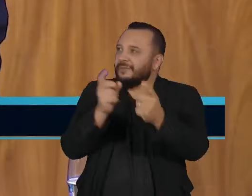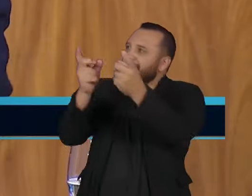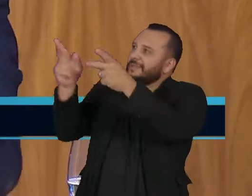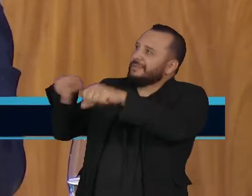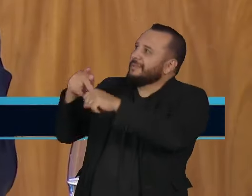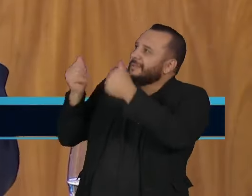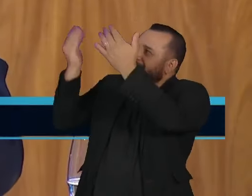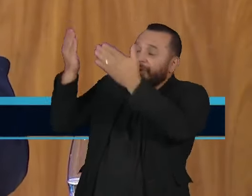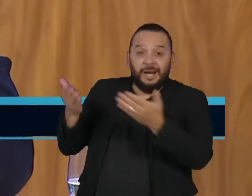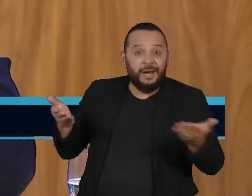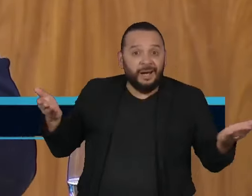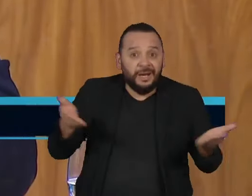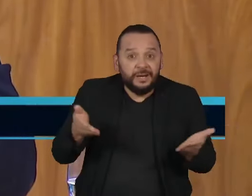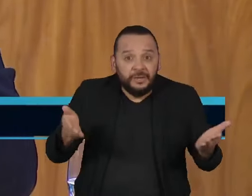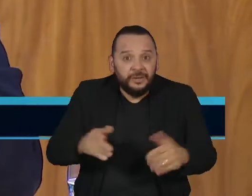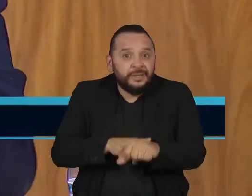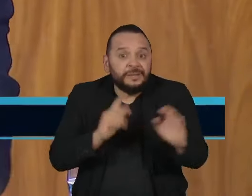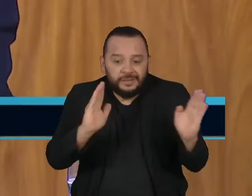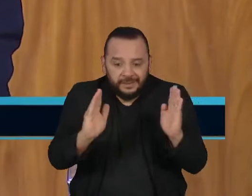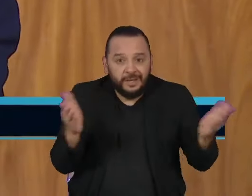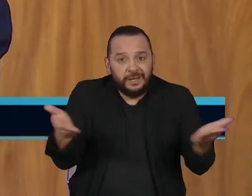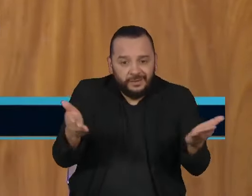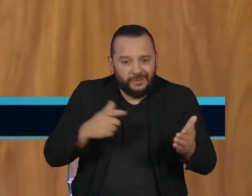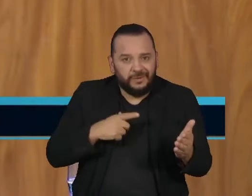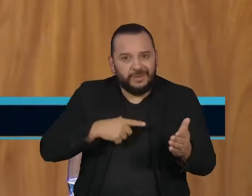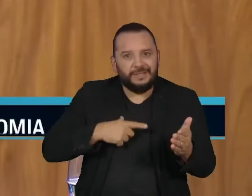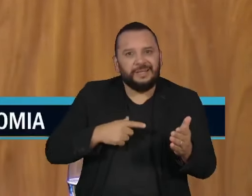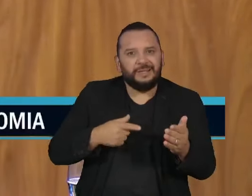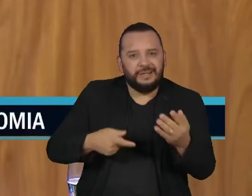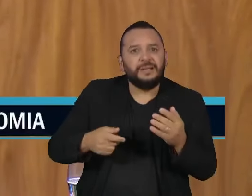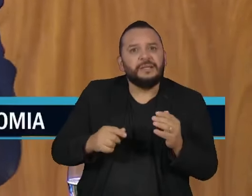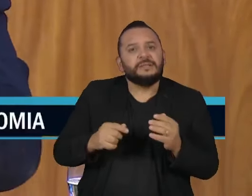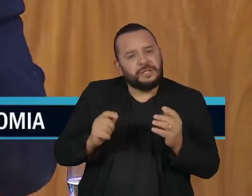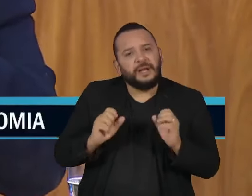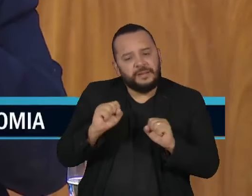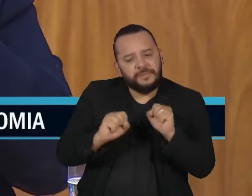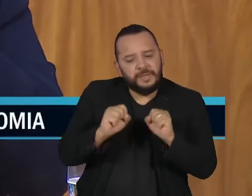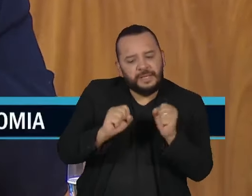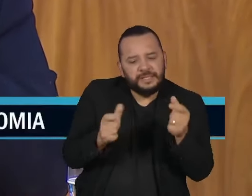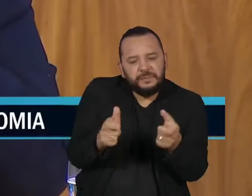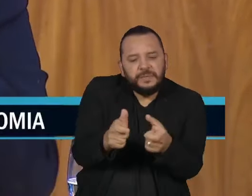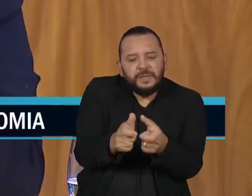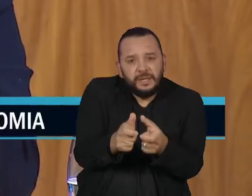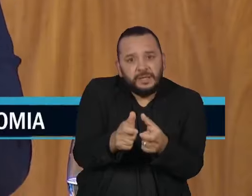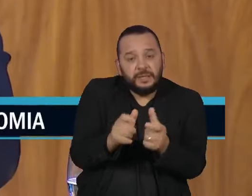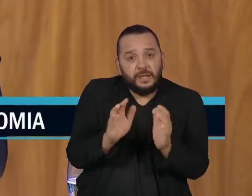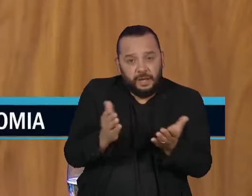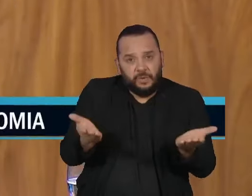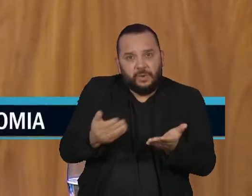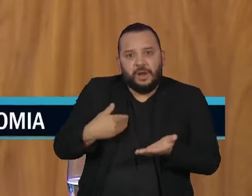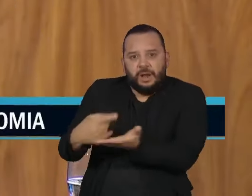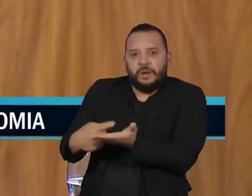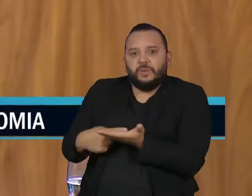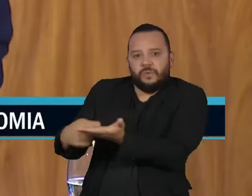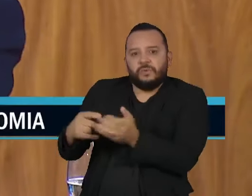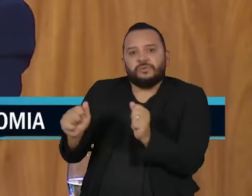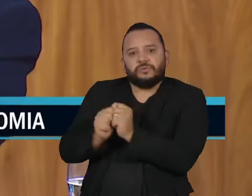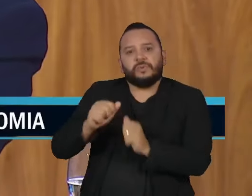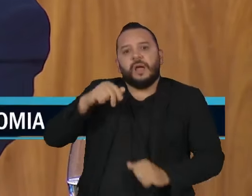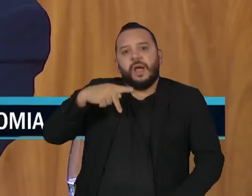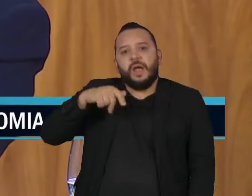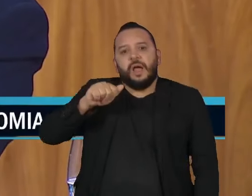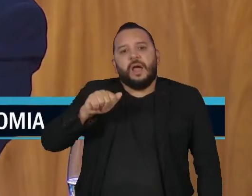agora, nesse momento, com esse acordo, junto com a Apex, vão se inserir também